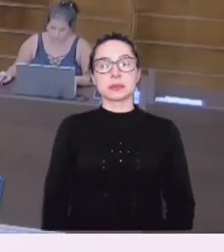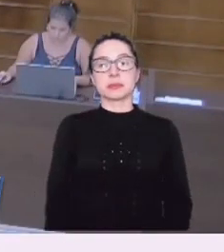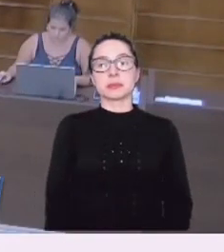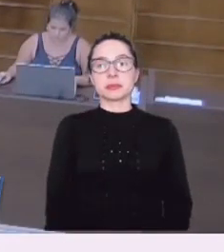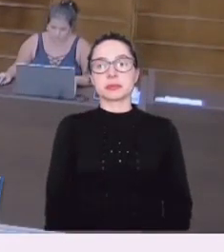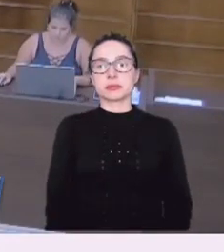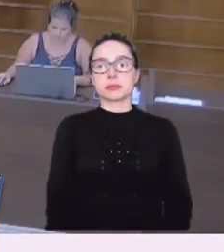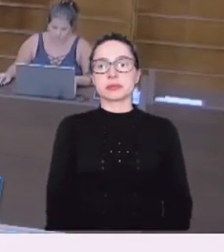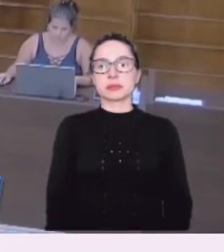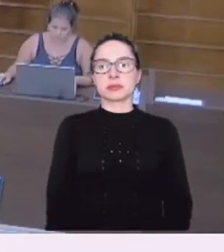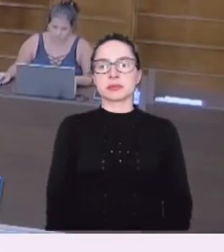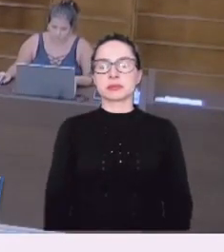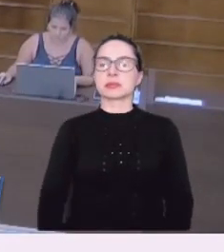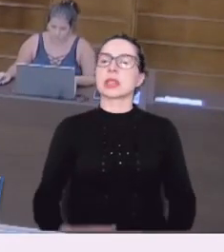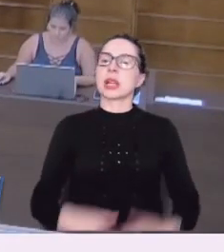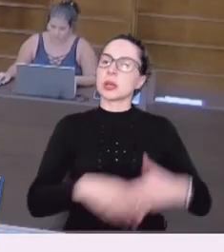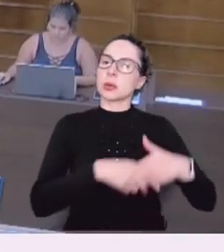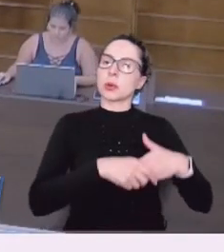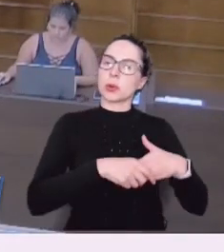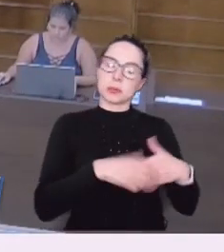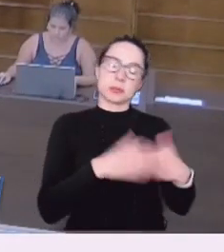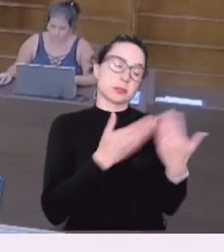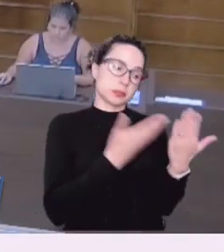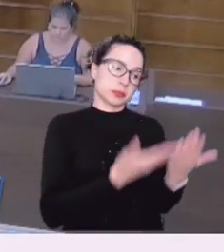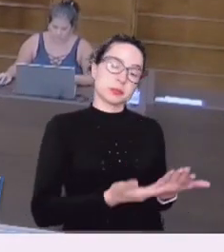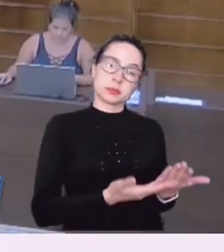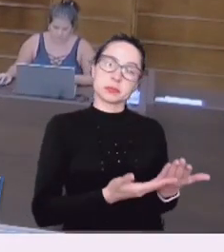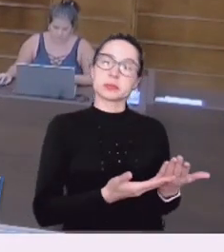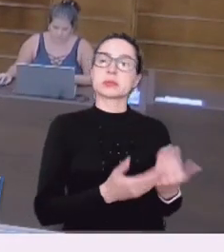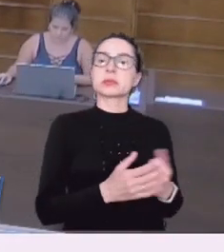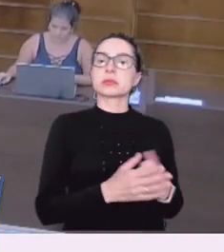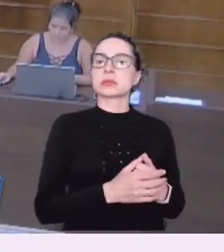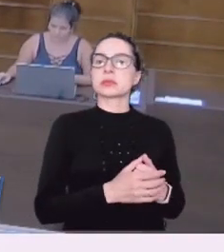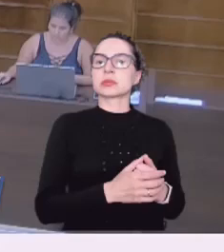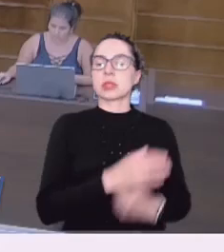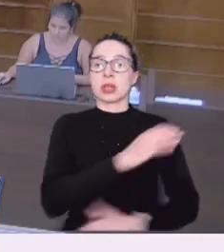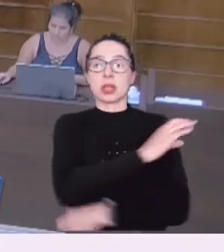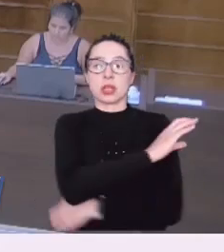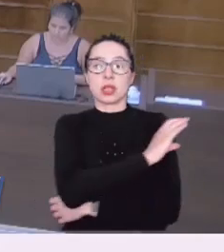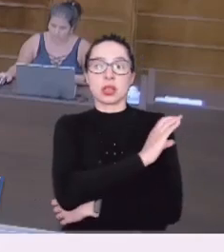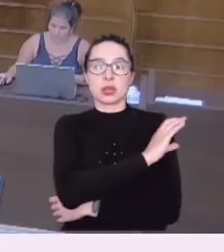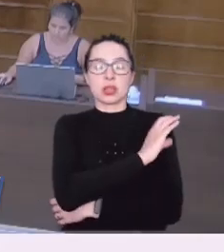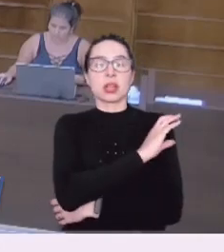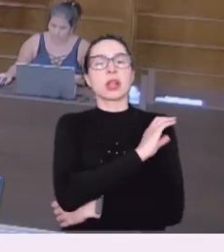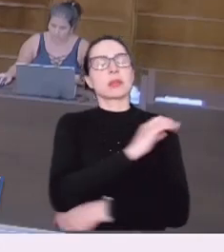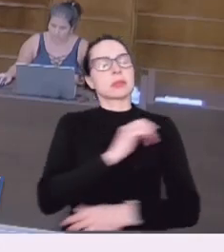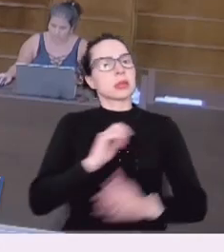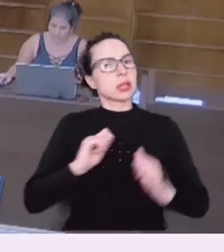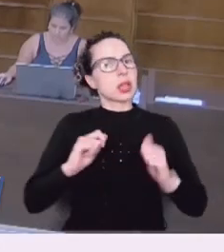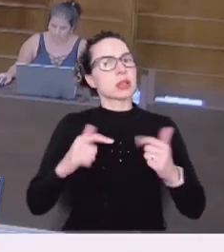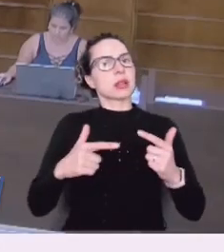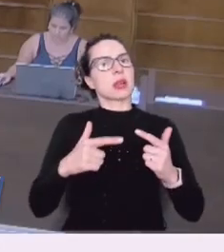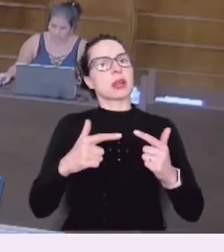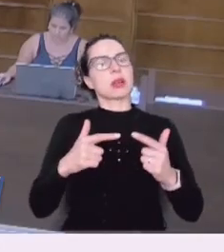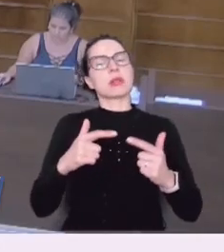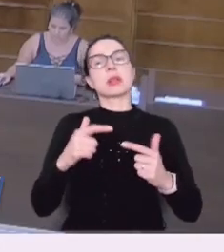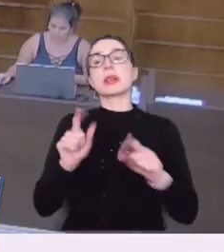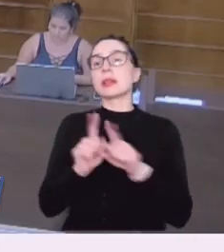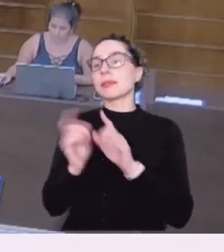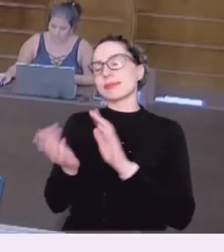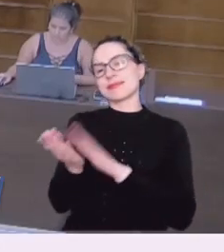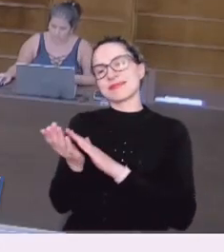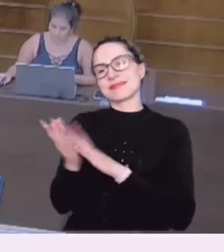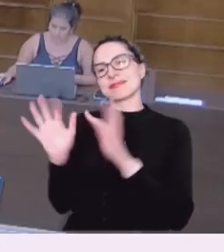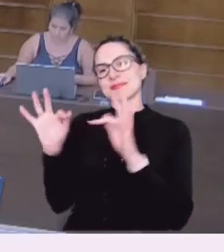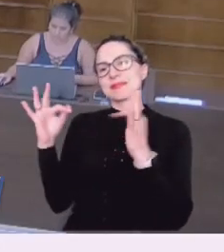Quero cumprimentar Vossa Excelência, vereador Claudinei da Rocha, pela iniciativa. Parabenizar a família, né? A gente